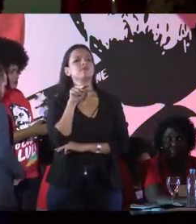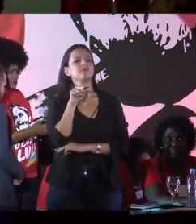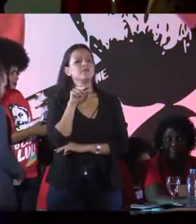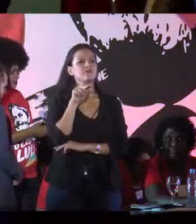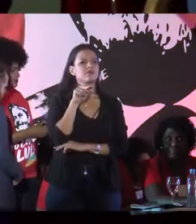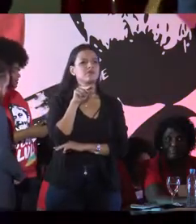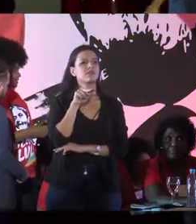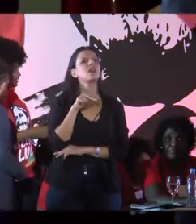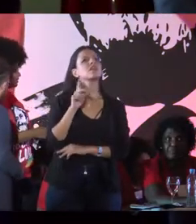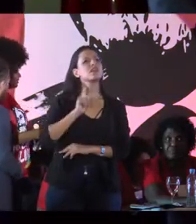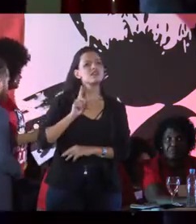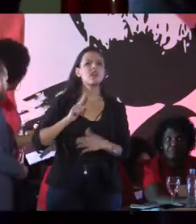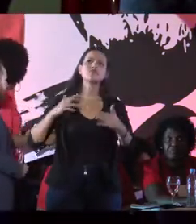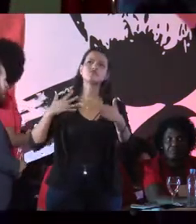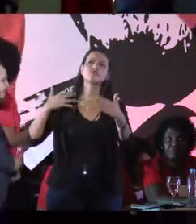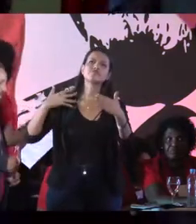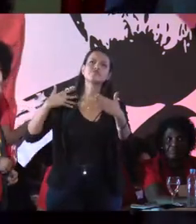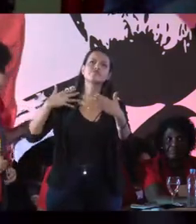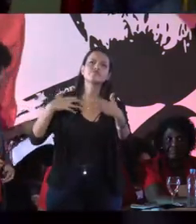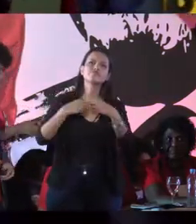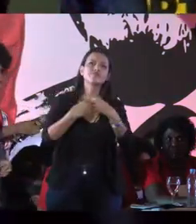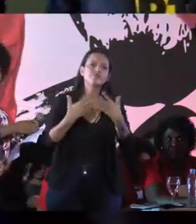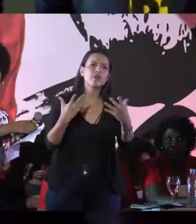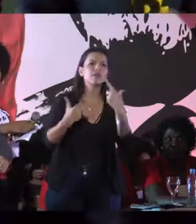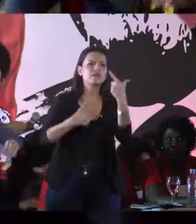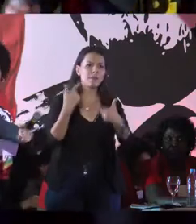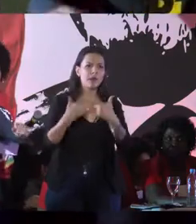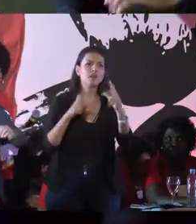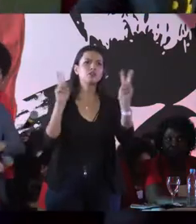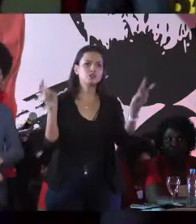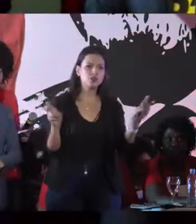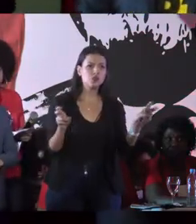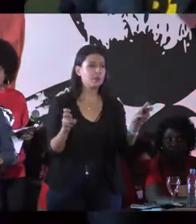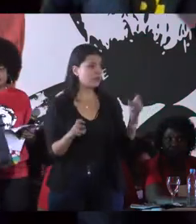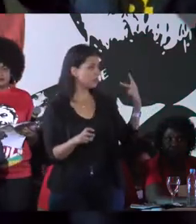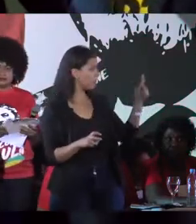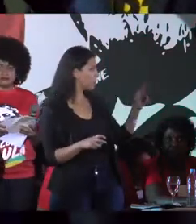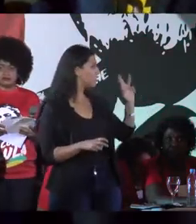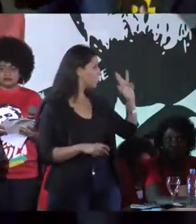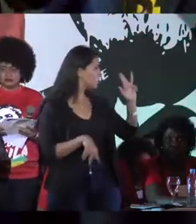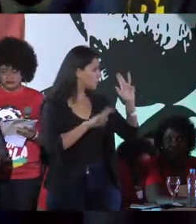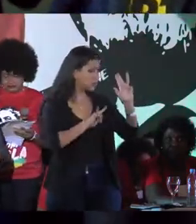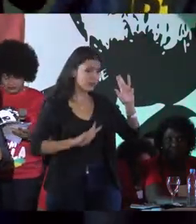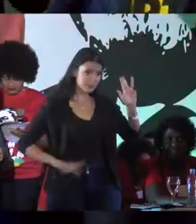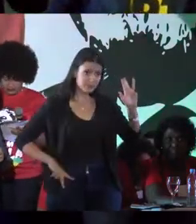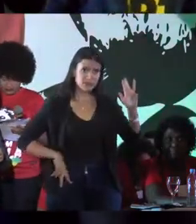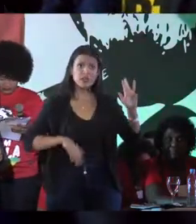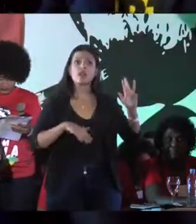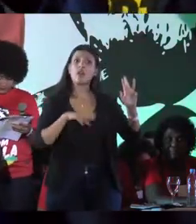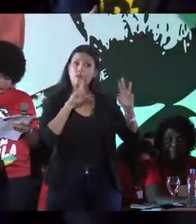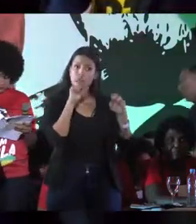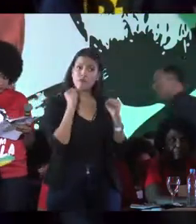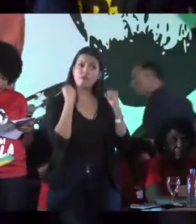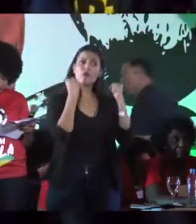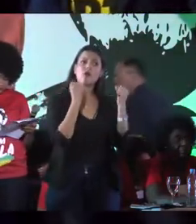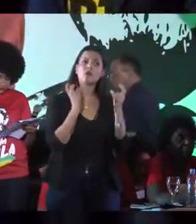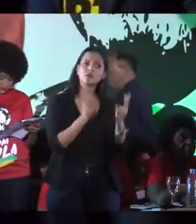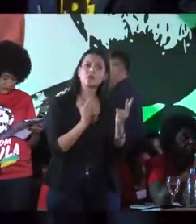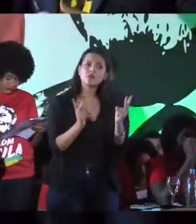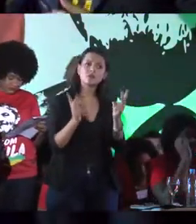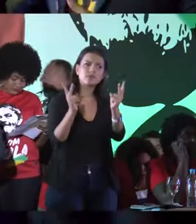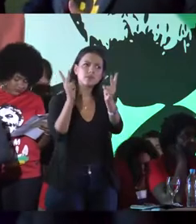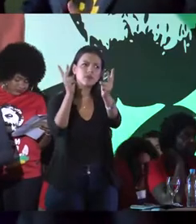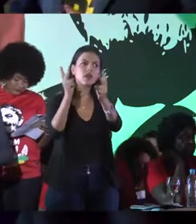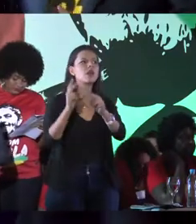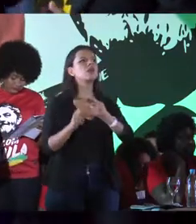vocês deixaram ao Brasil sob a presidência de Lula e de Dilma, e que se fortaleçam vivamente